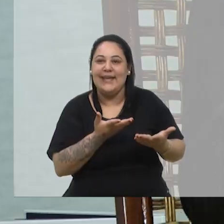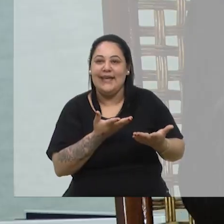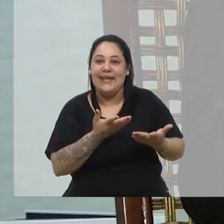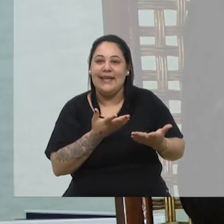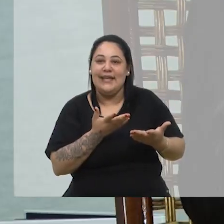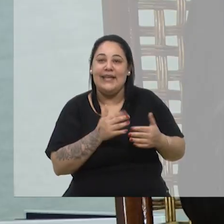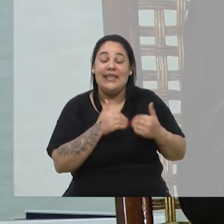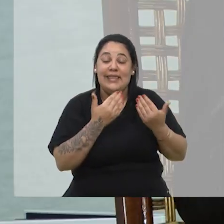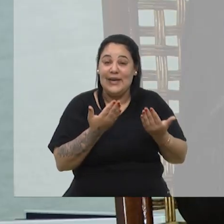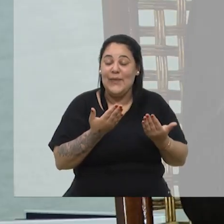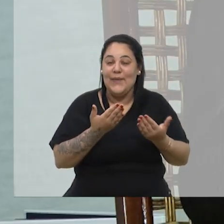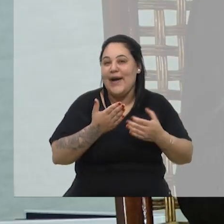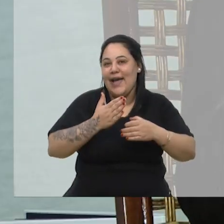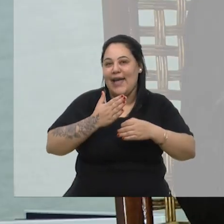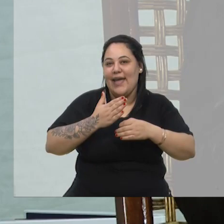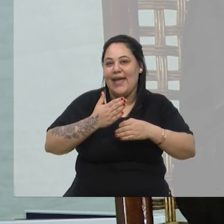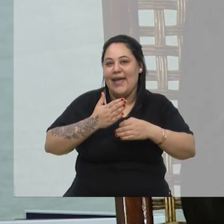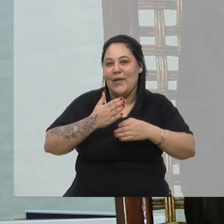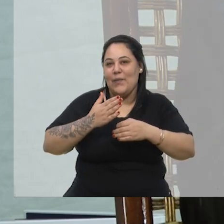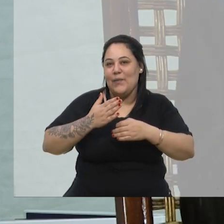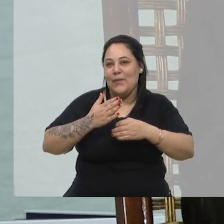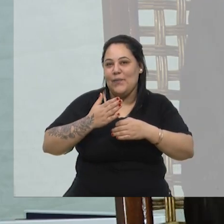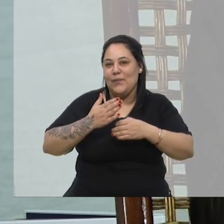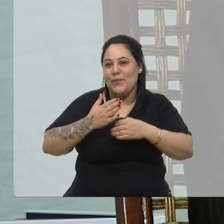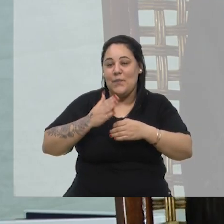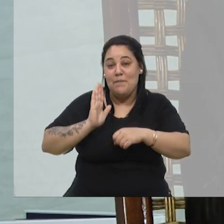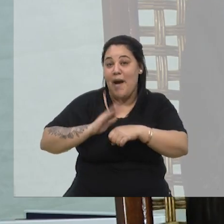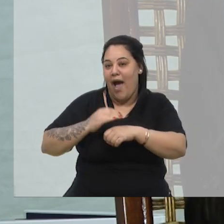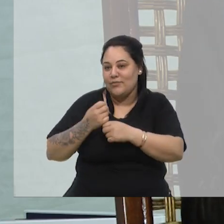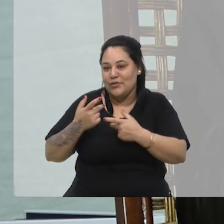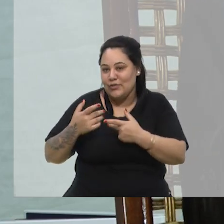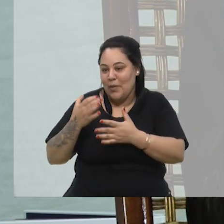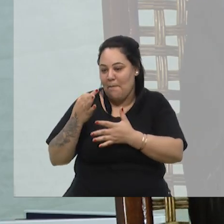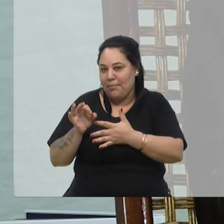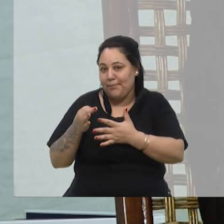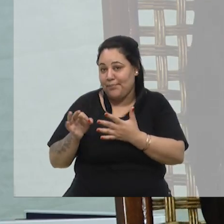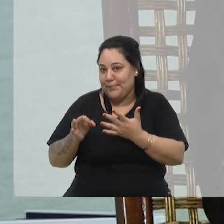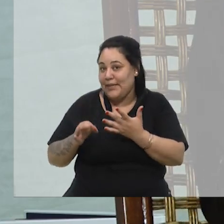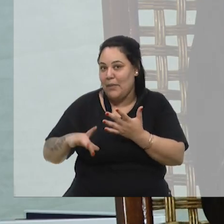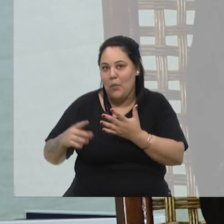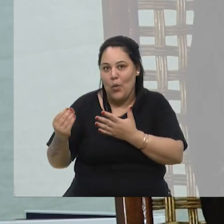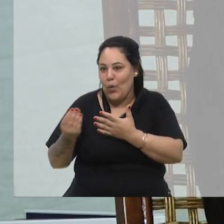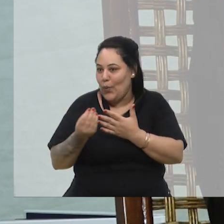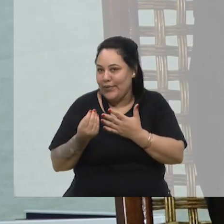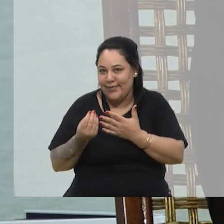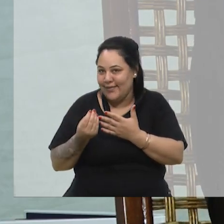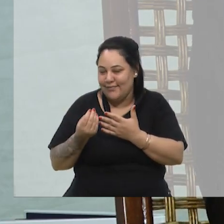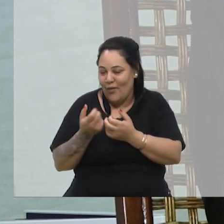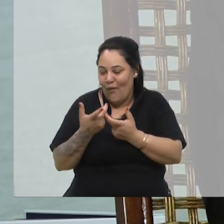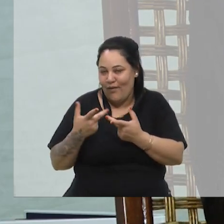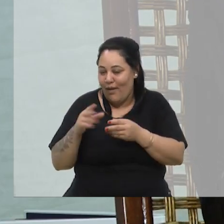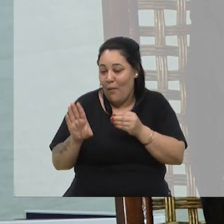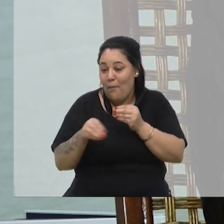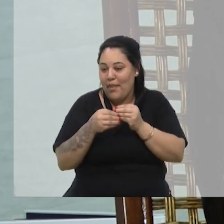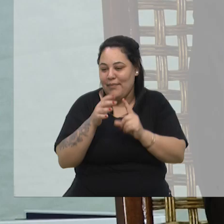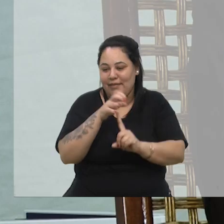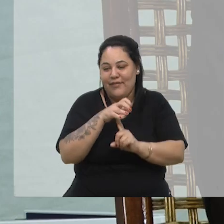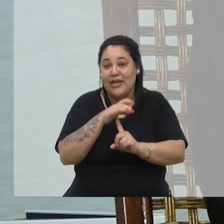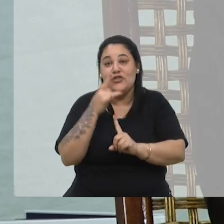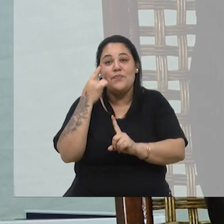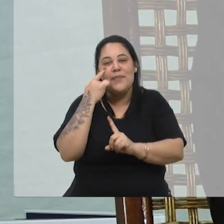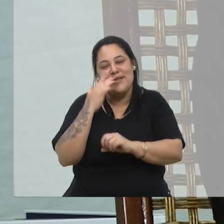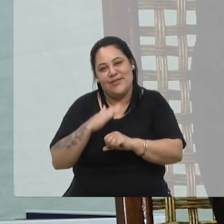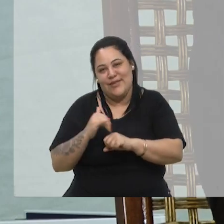em função dessa... da beleza que eles ficaram, né? Então, assim, é mais um dos itens,